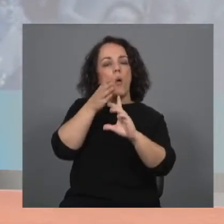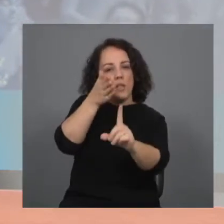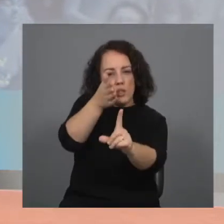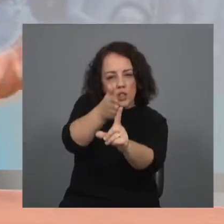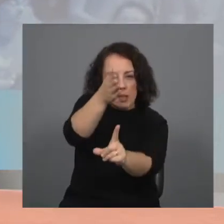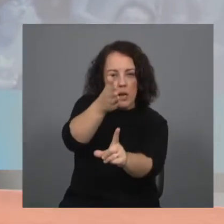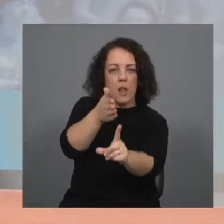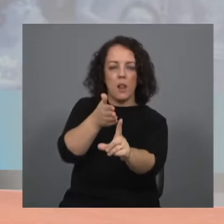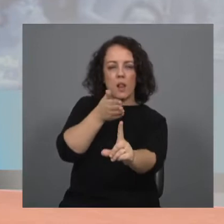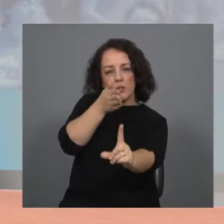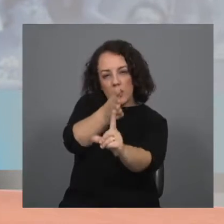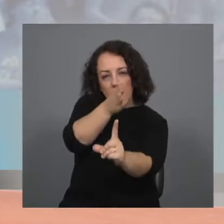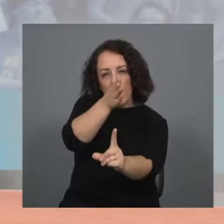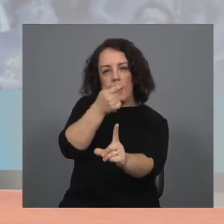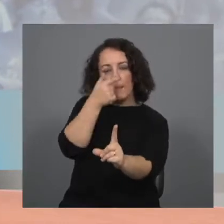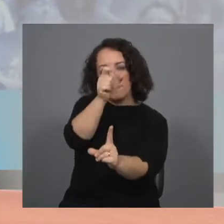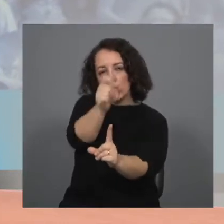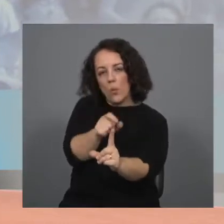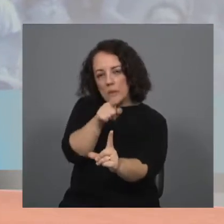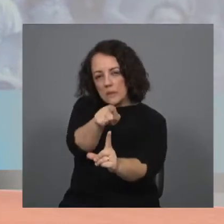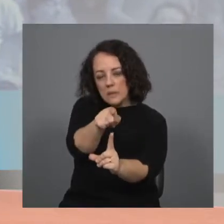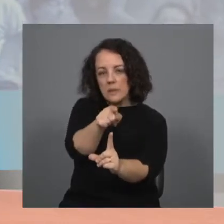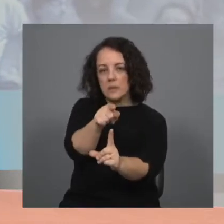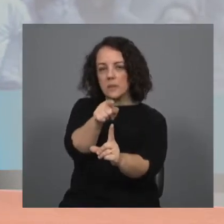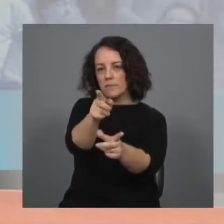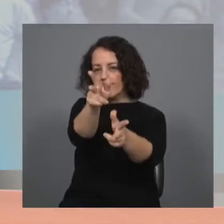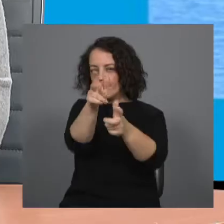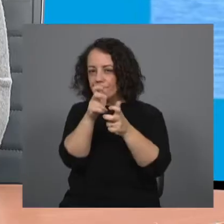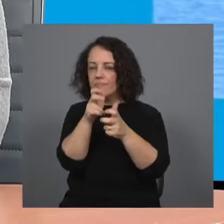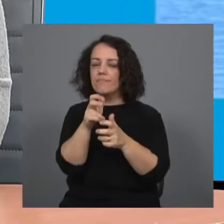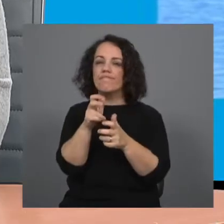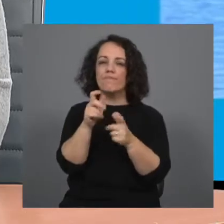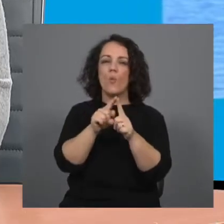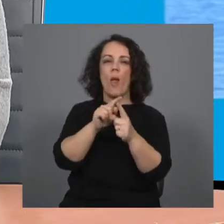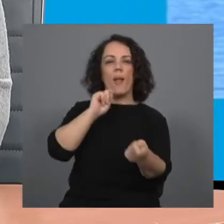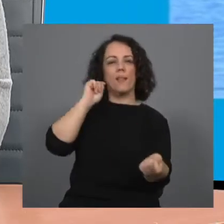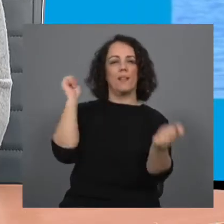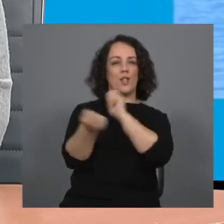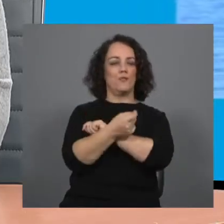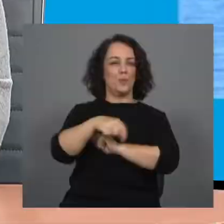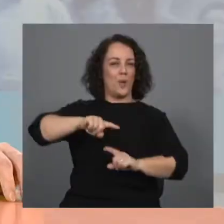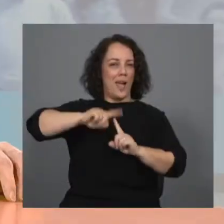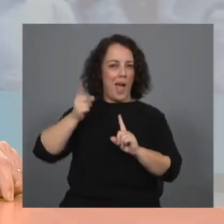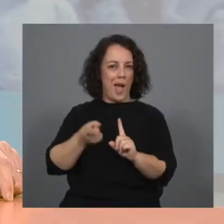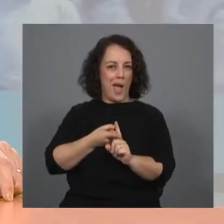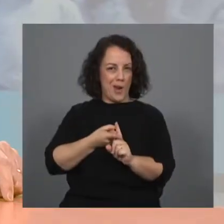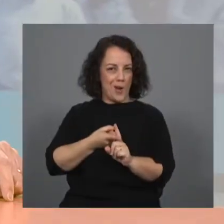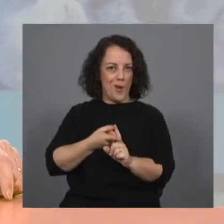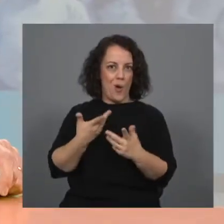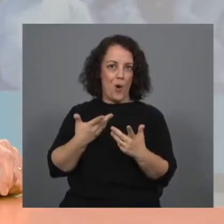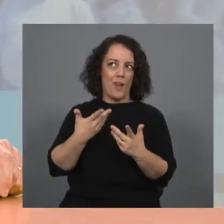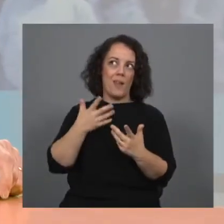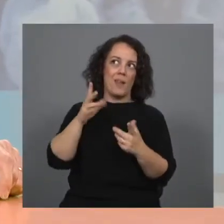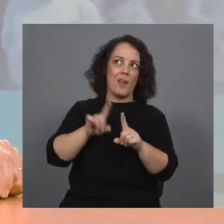mensagens, colocando de facto o ponto naqueles que a recebem. Houve aqui uma transformação muito grande neste ano em que já estamos a tentar